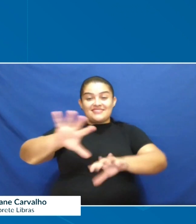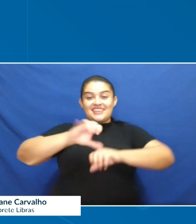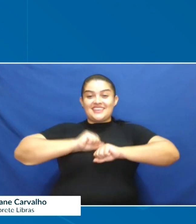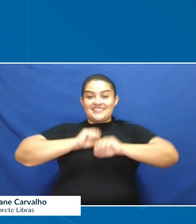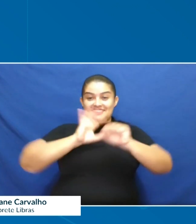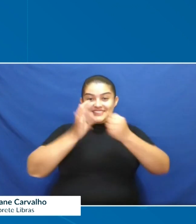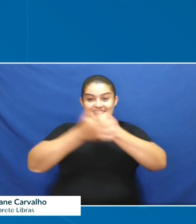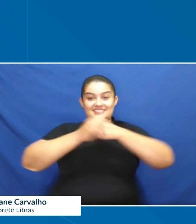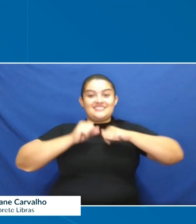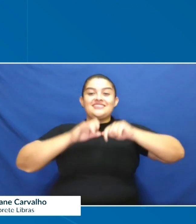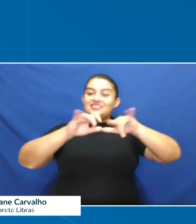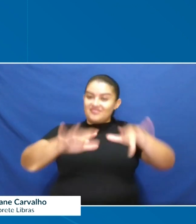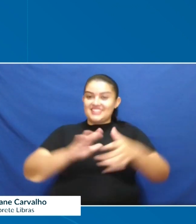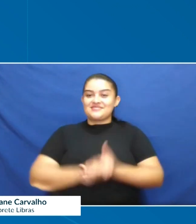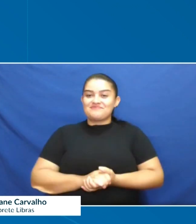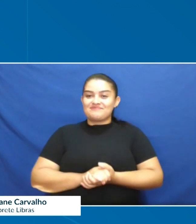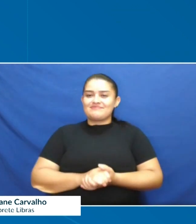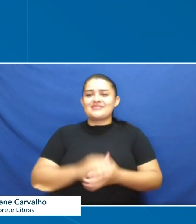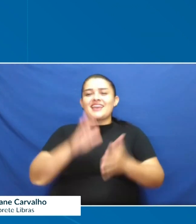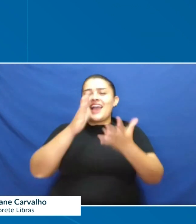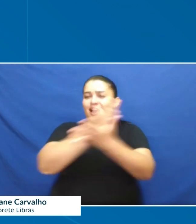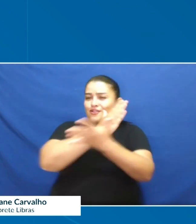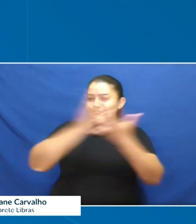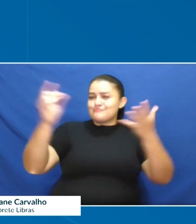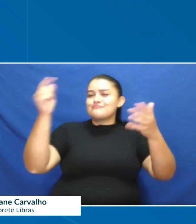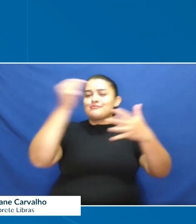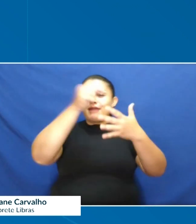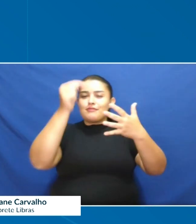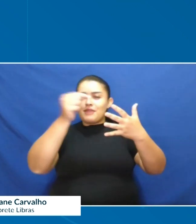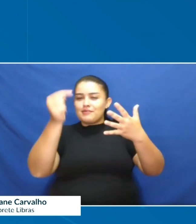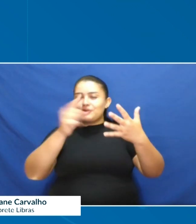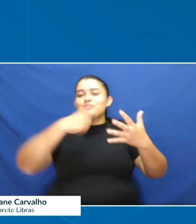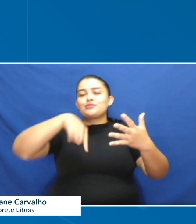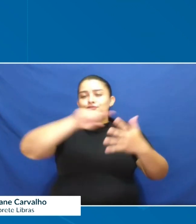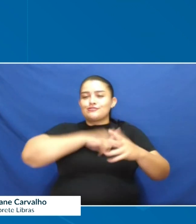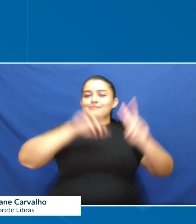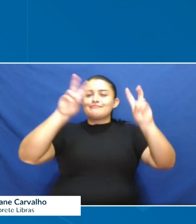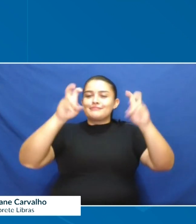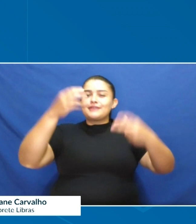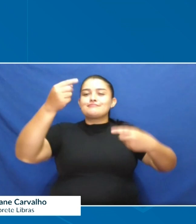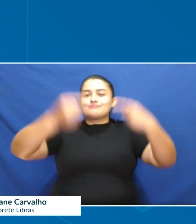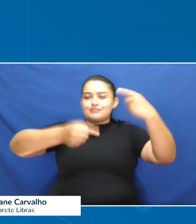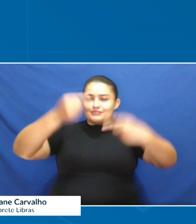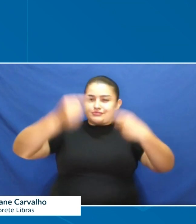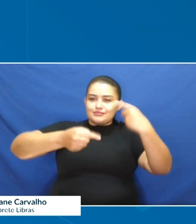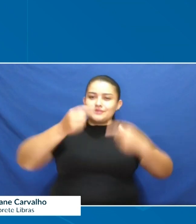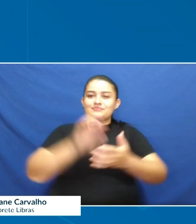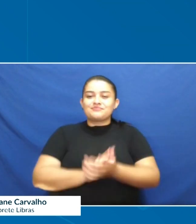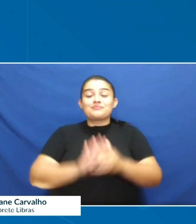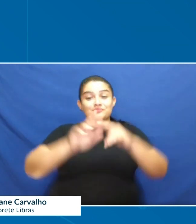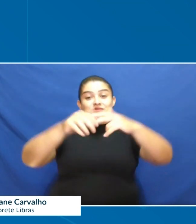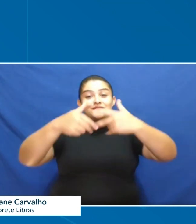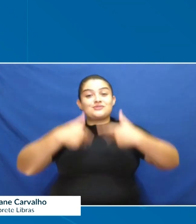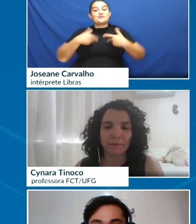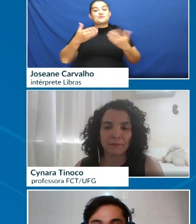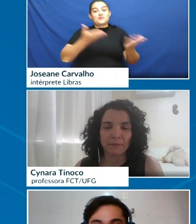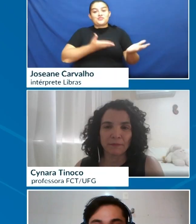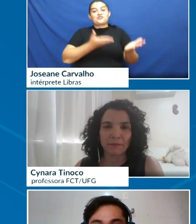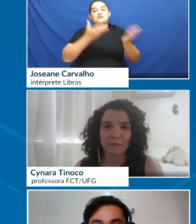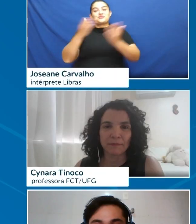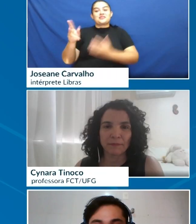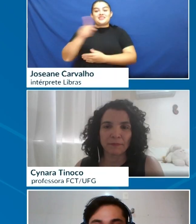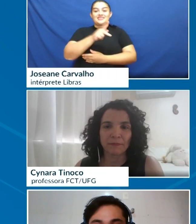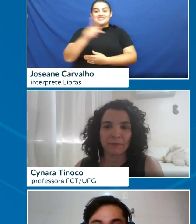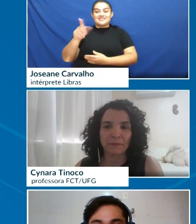novo coronavírus? Essas são algumas das questões que nós teremos nesse bate-papo de hoje à tarde. Para isso, nós recebemos aqui a